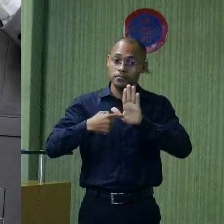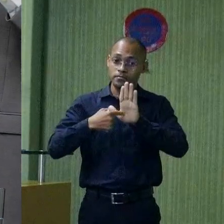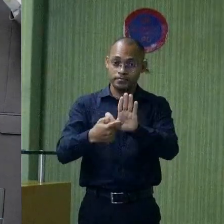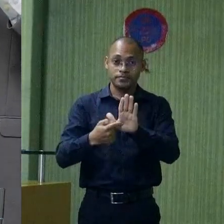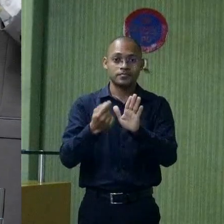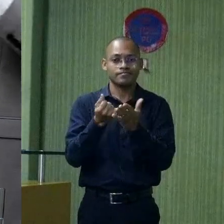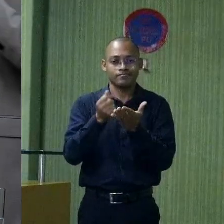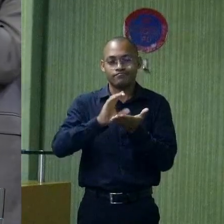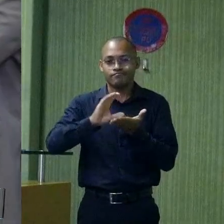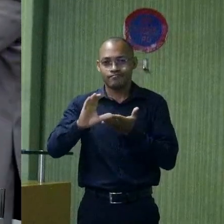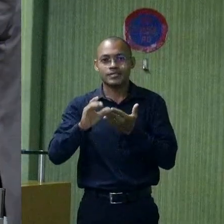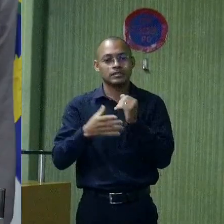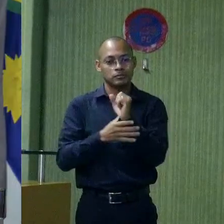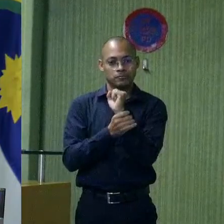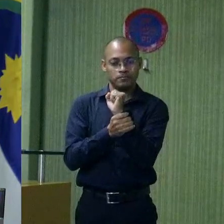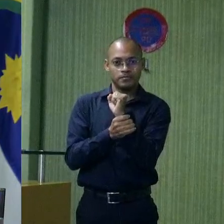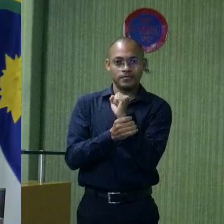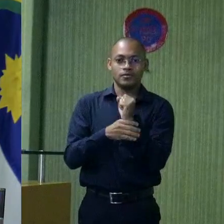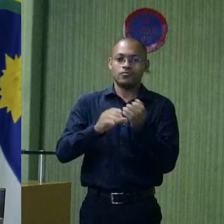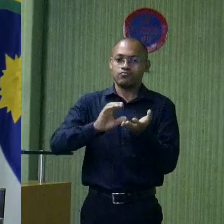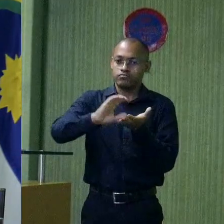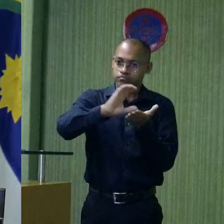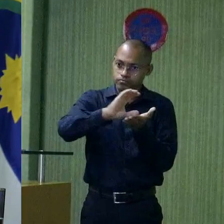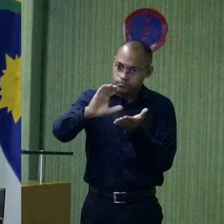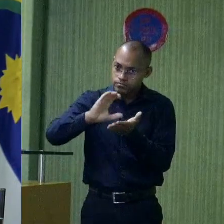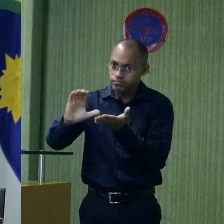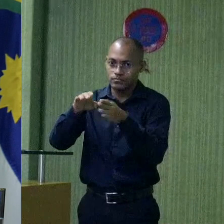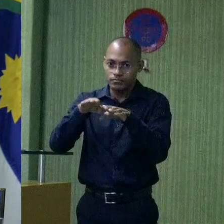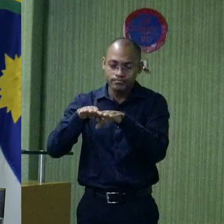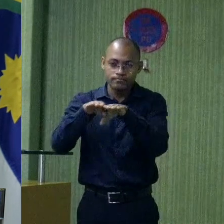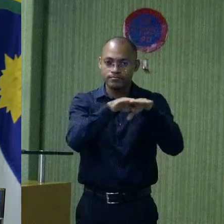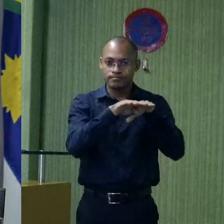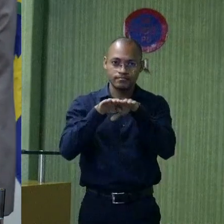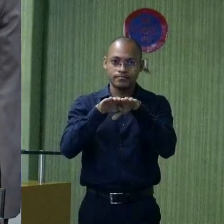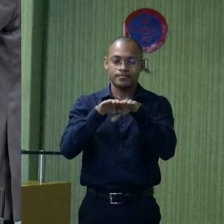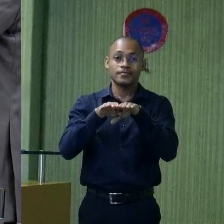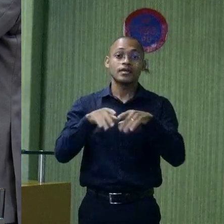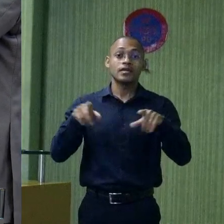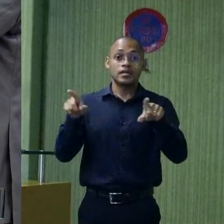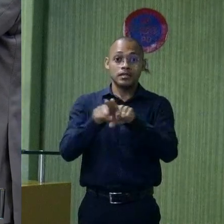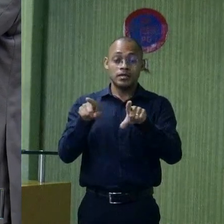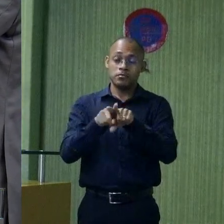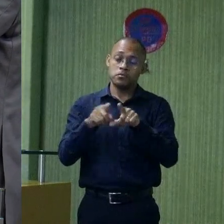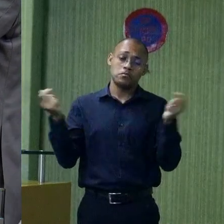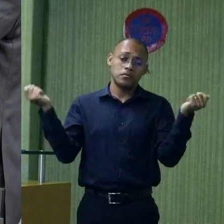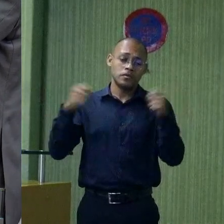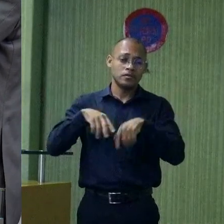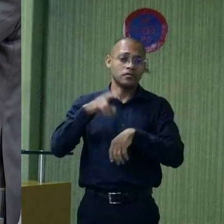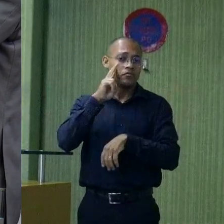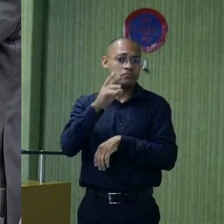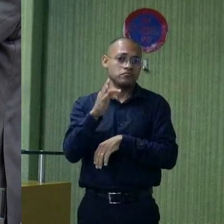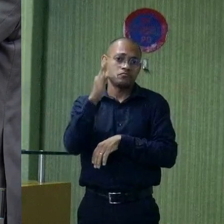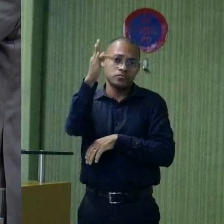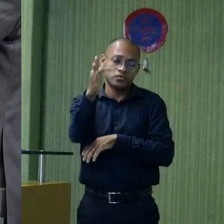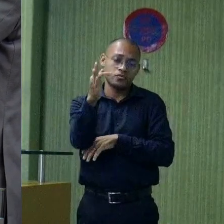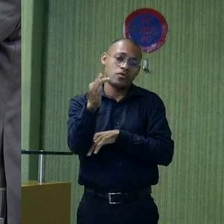né garantir essa essa distribuição igual e uma previsão também da obrigatoriedade da Educação Básica e gratuita